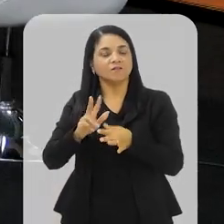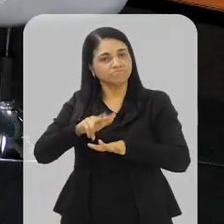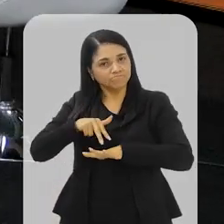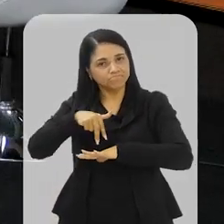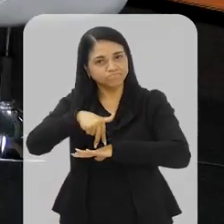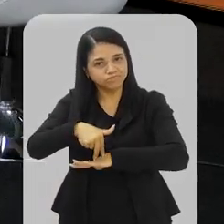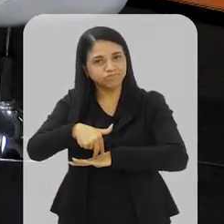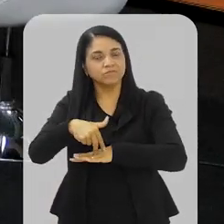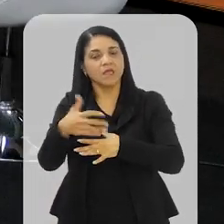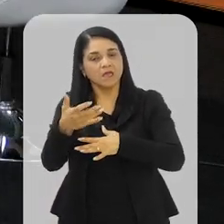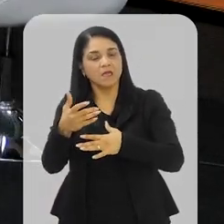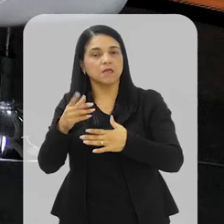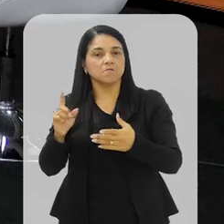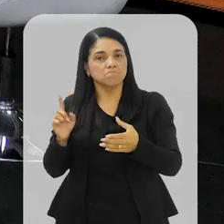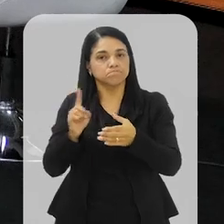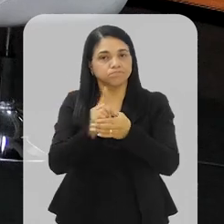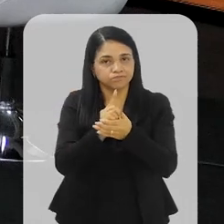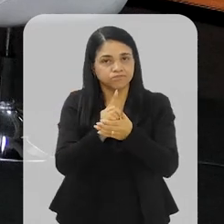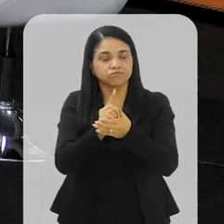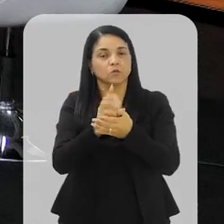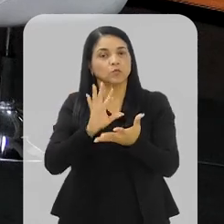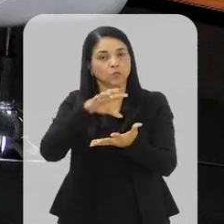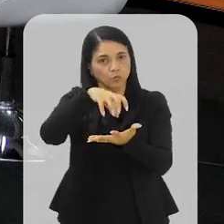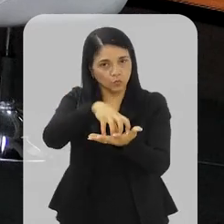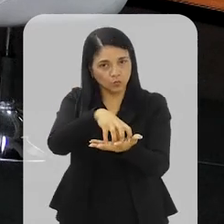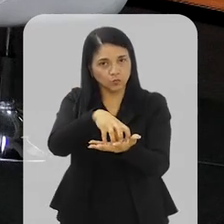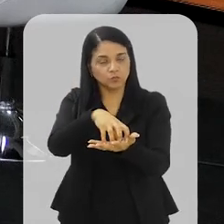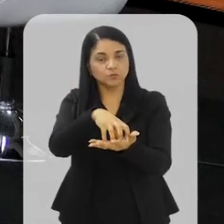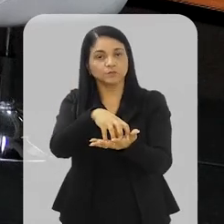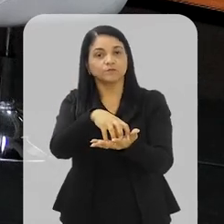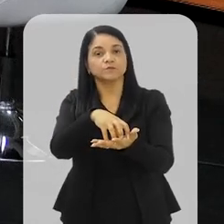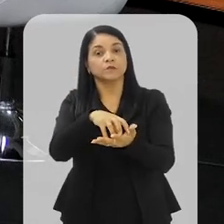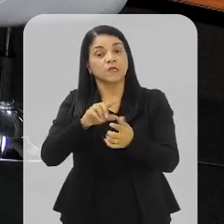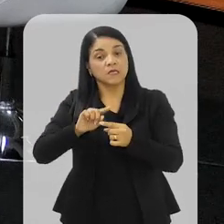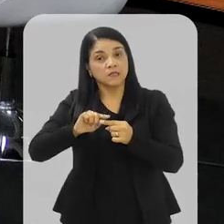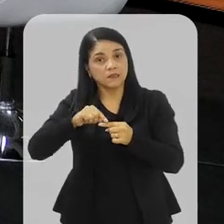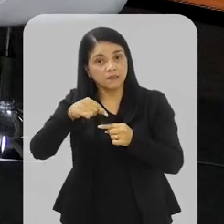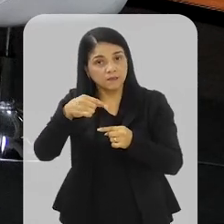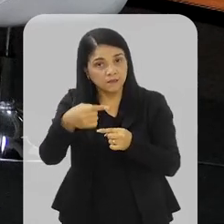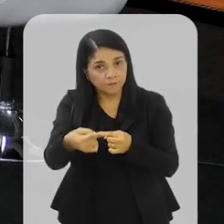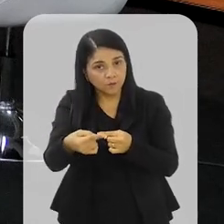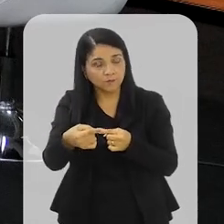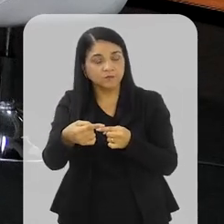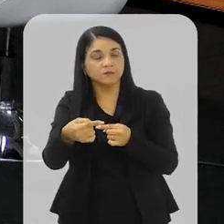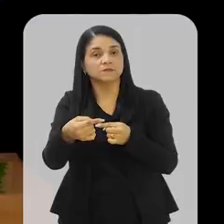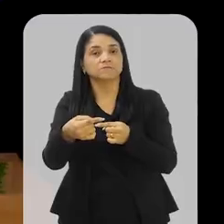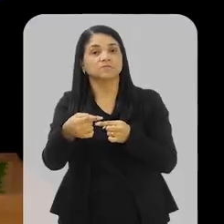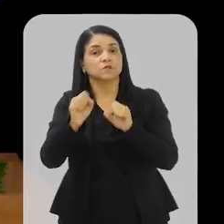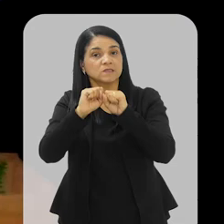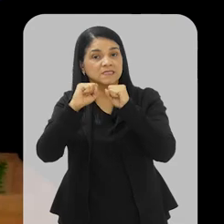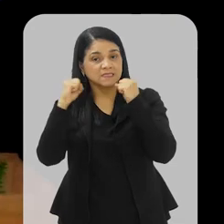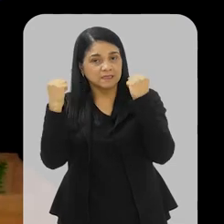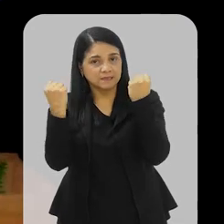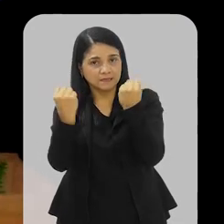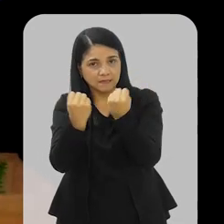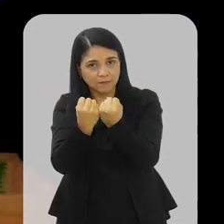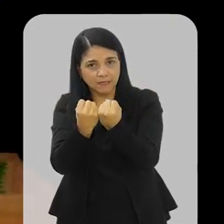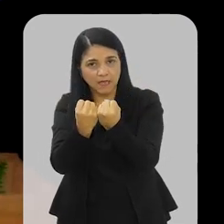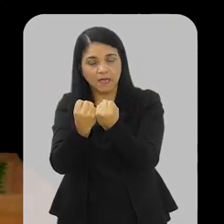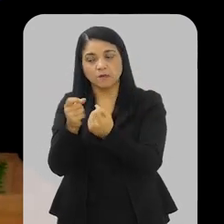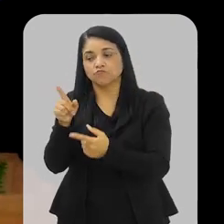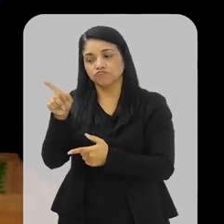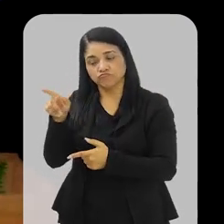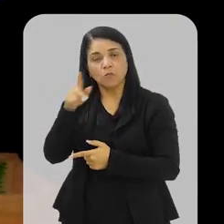se já se posicionou em querer fazer parte desse núcleo e posteriormente nós iremos fazer um